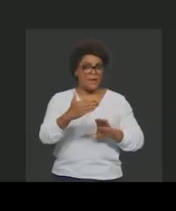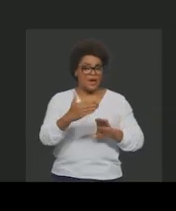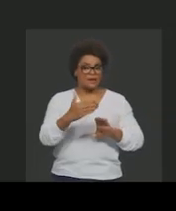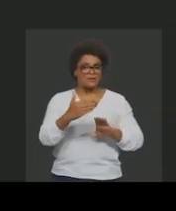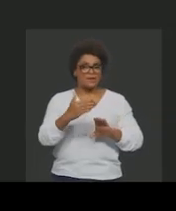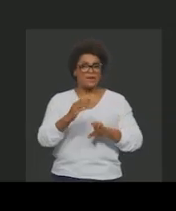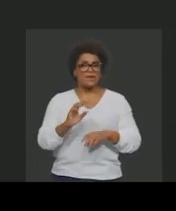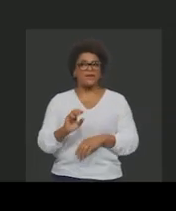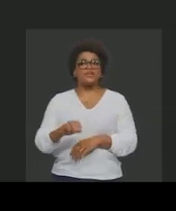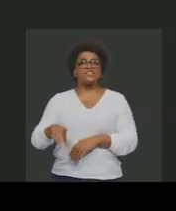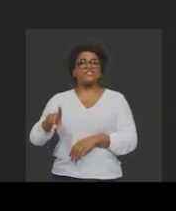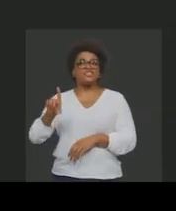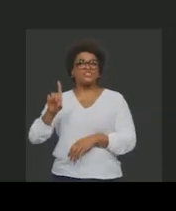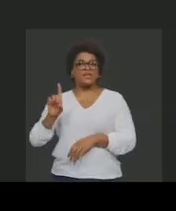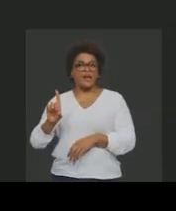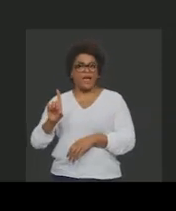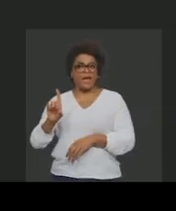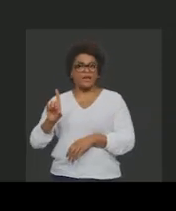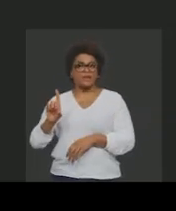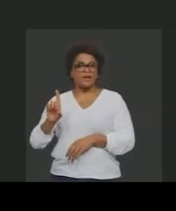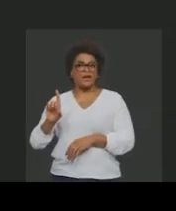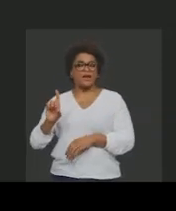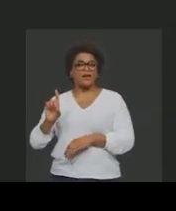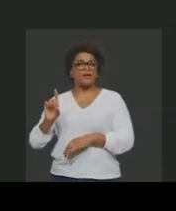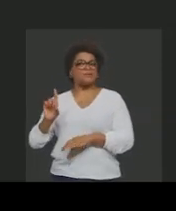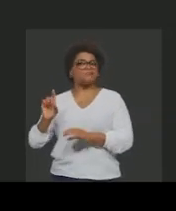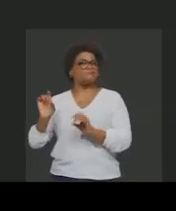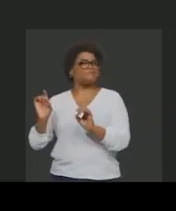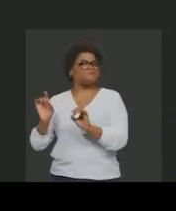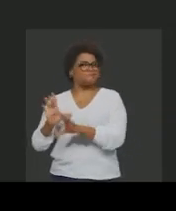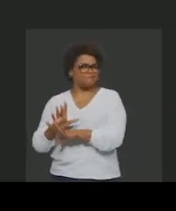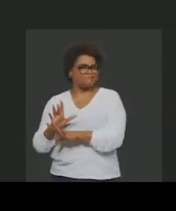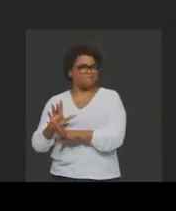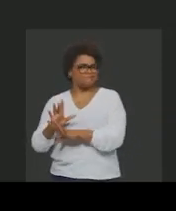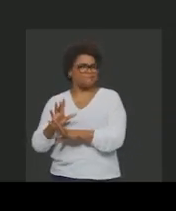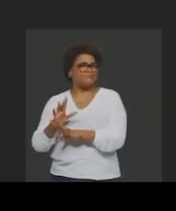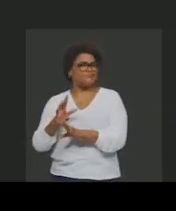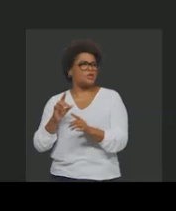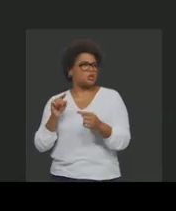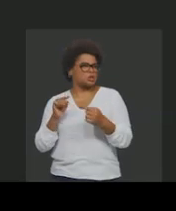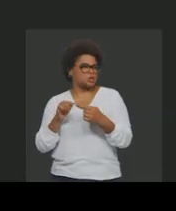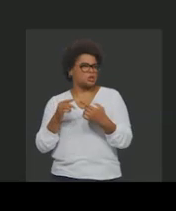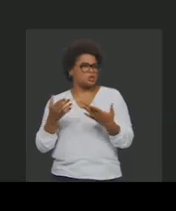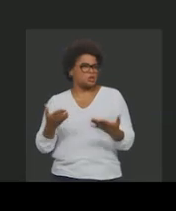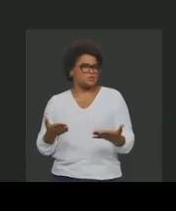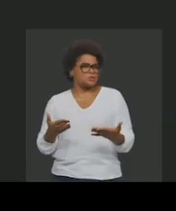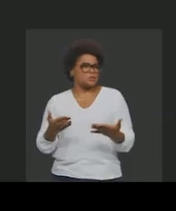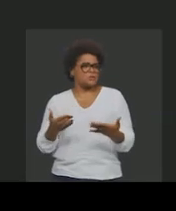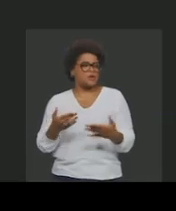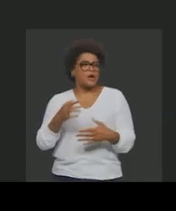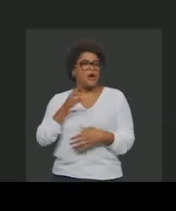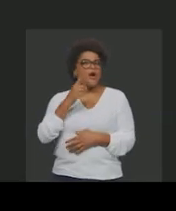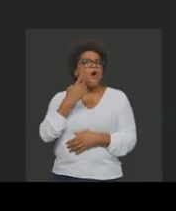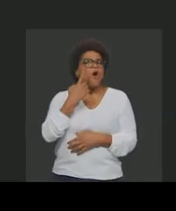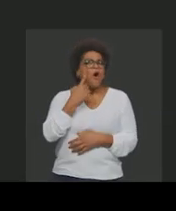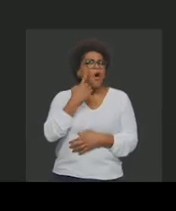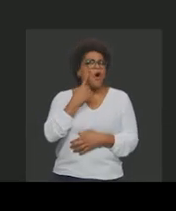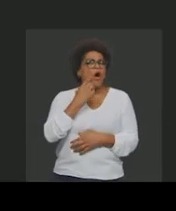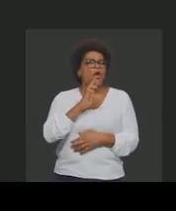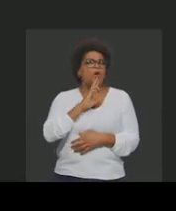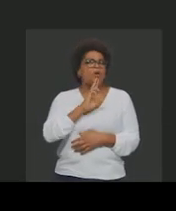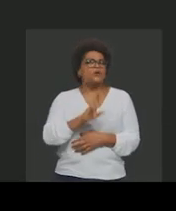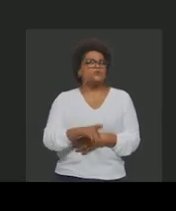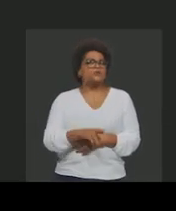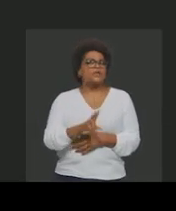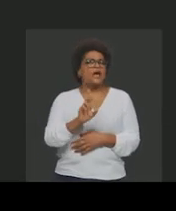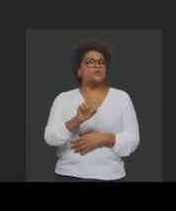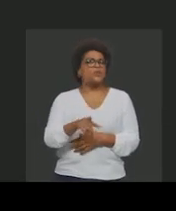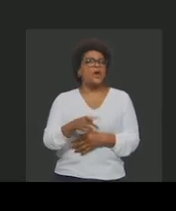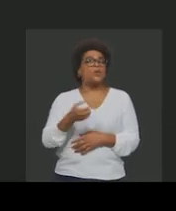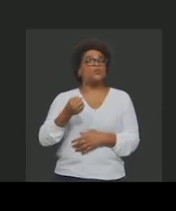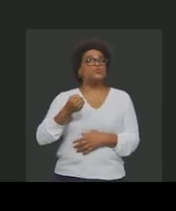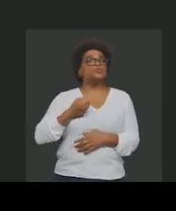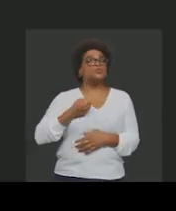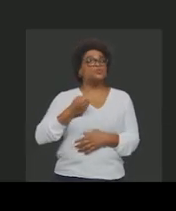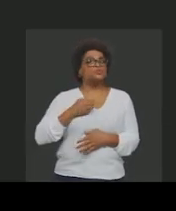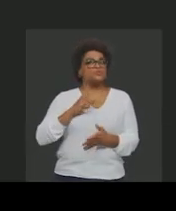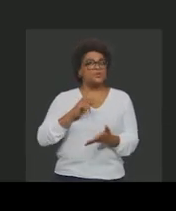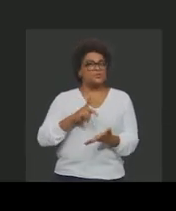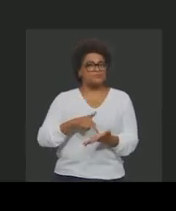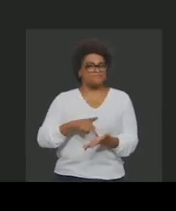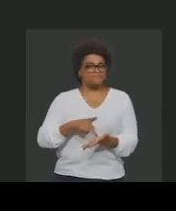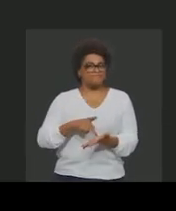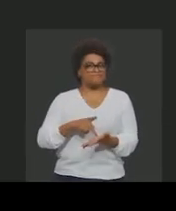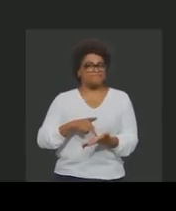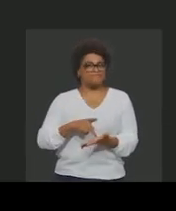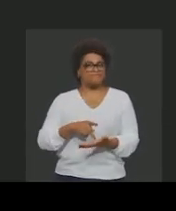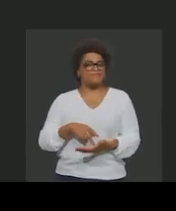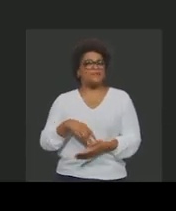não negativos e o resultado vai ser um número real qualquer. E em seguida vem a expressão da nossa função, f